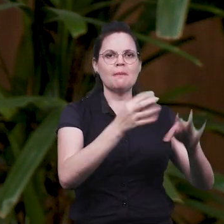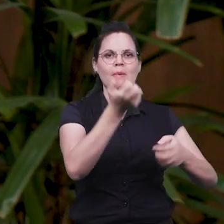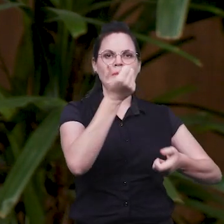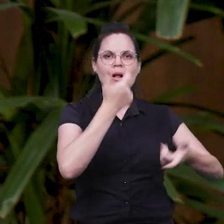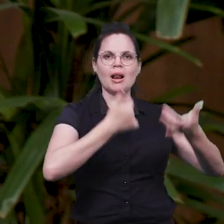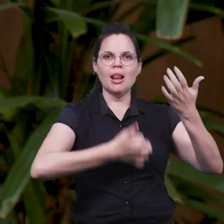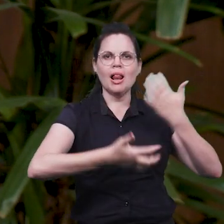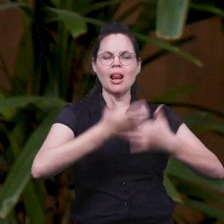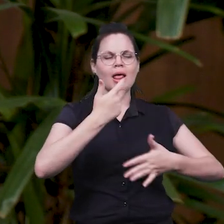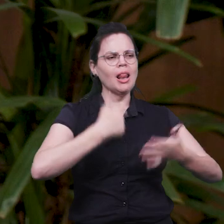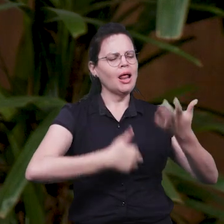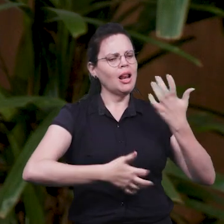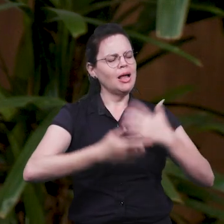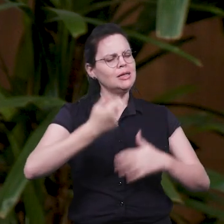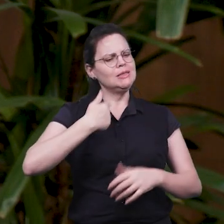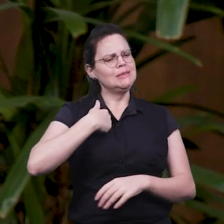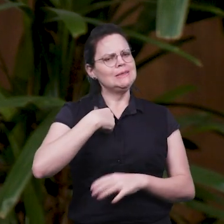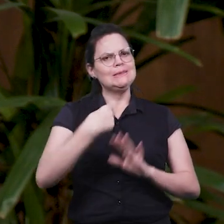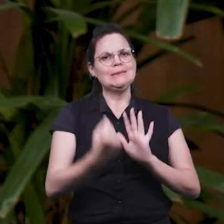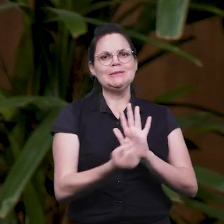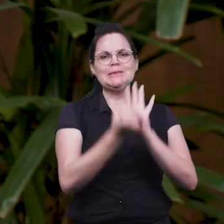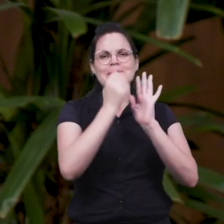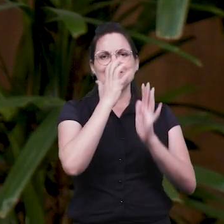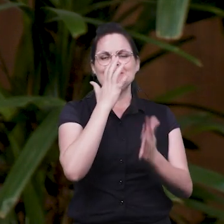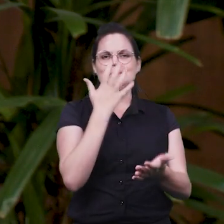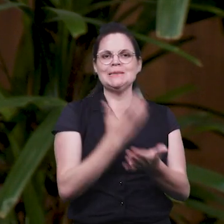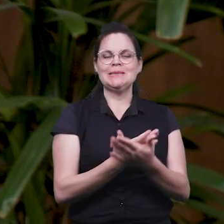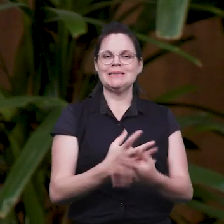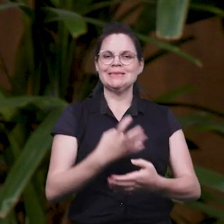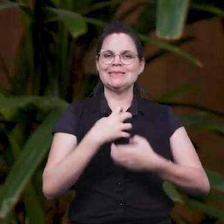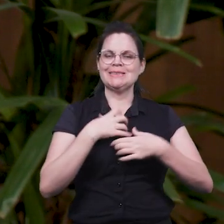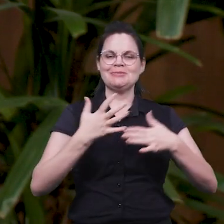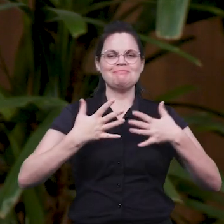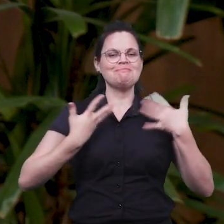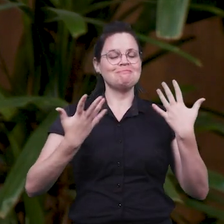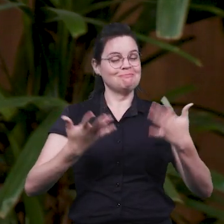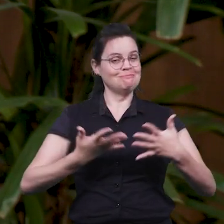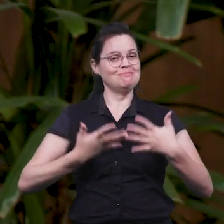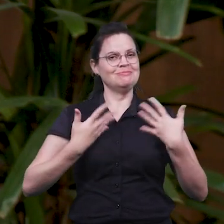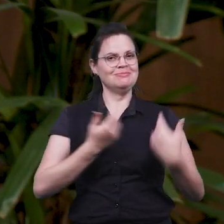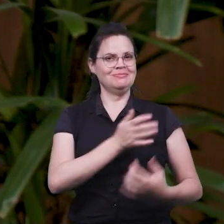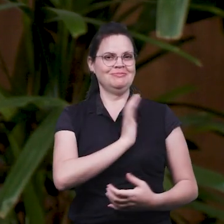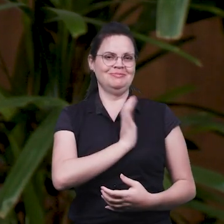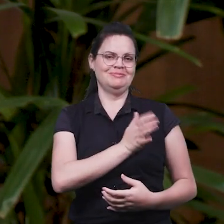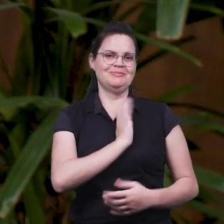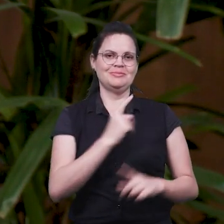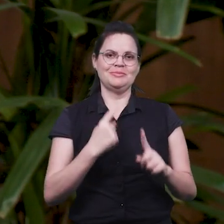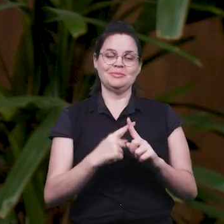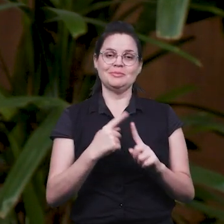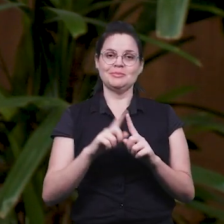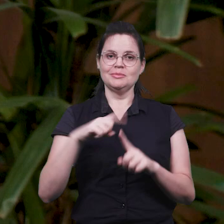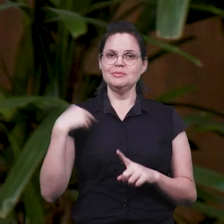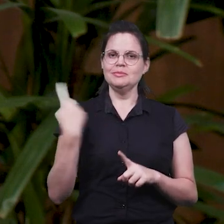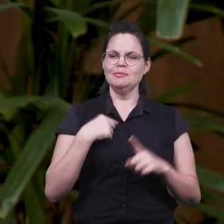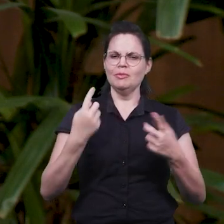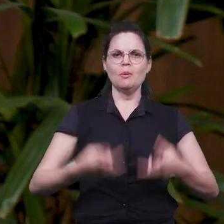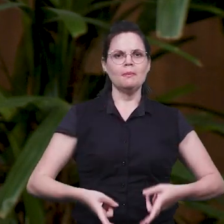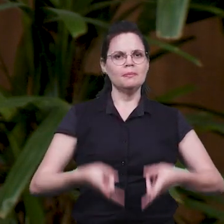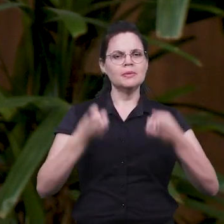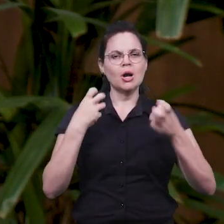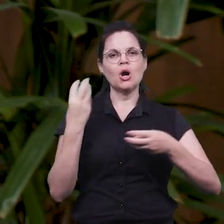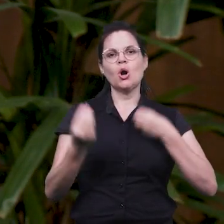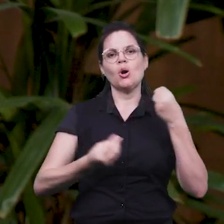são marcantes, né? E que alegram os nossos corações, porque nós estamos vendo